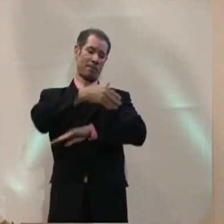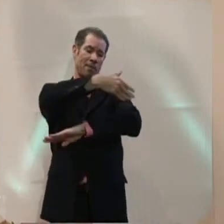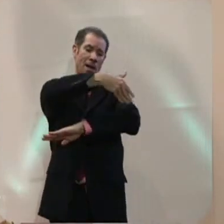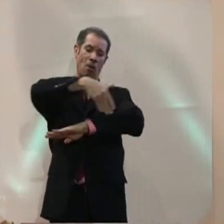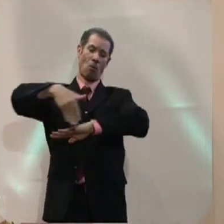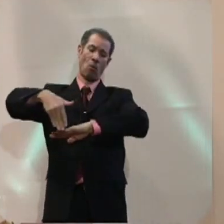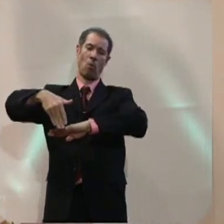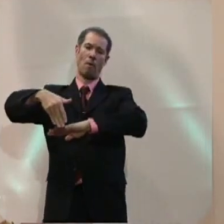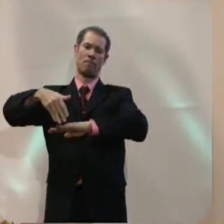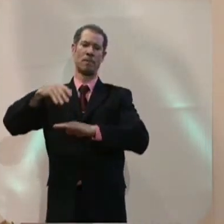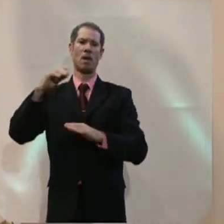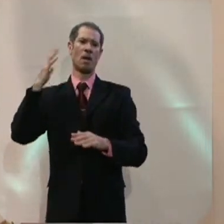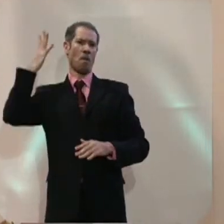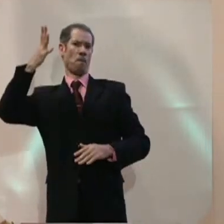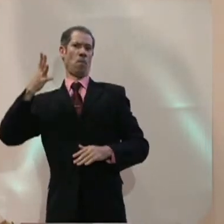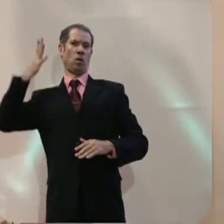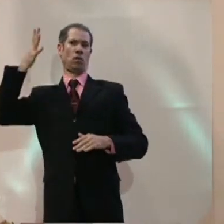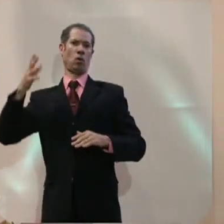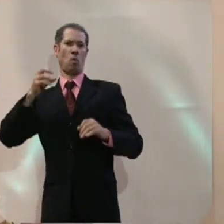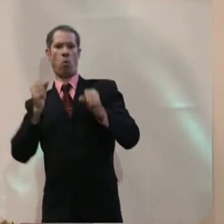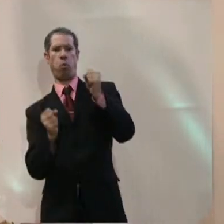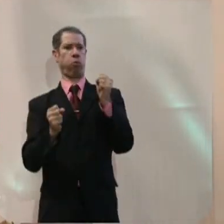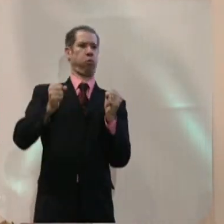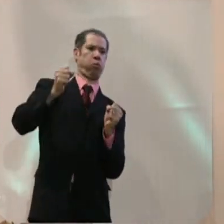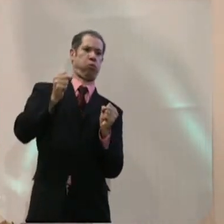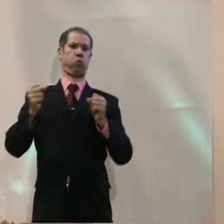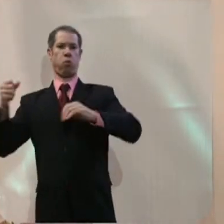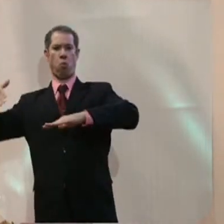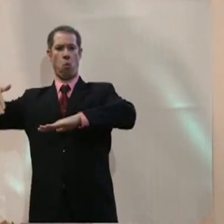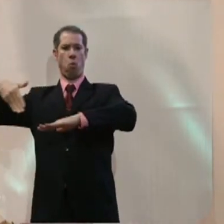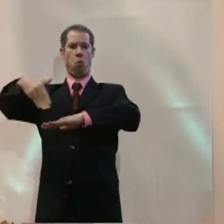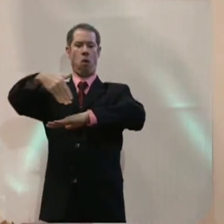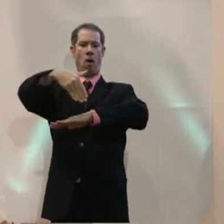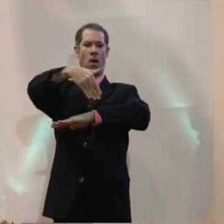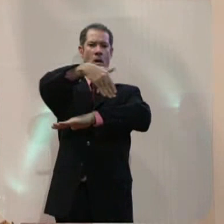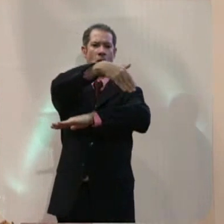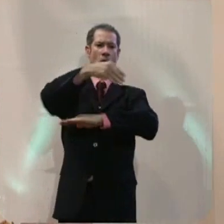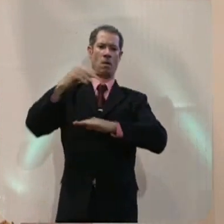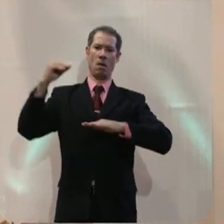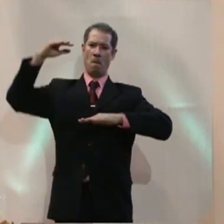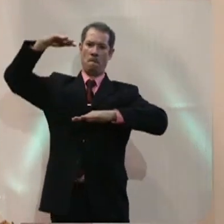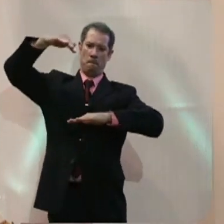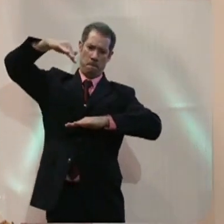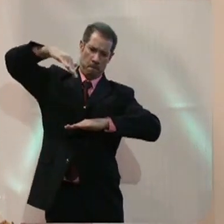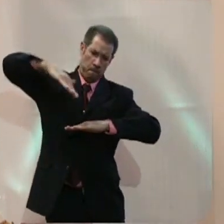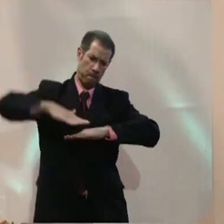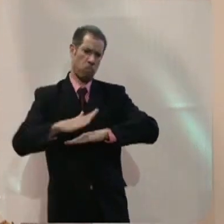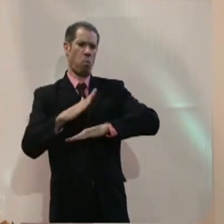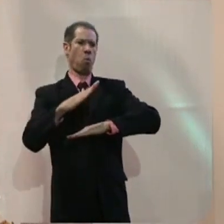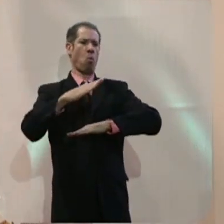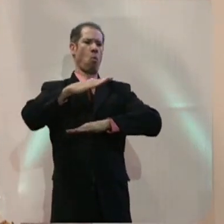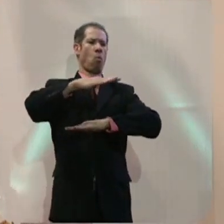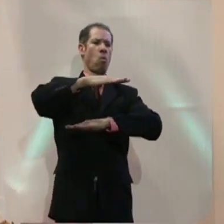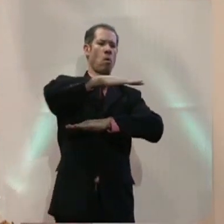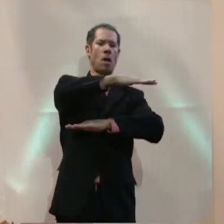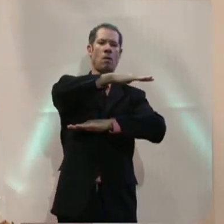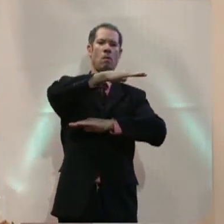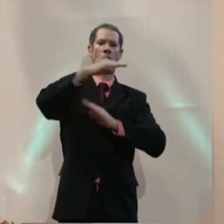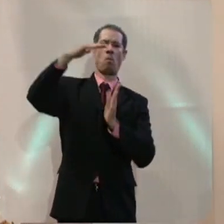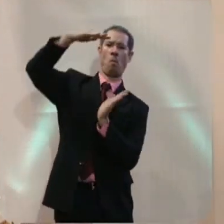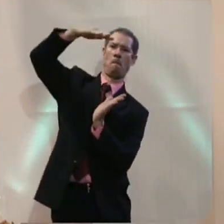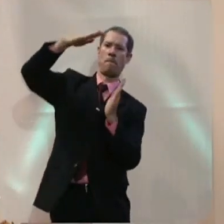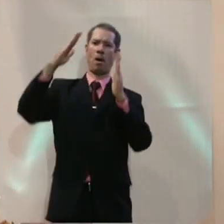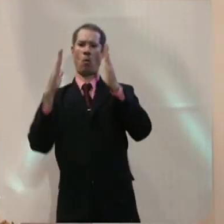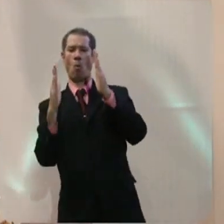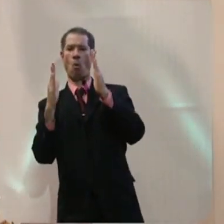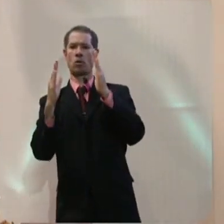né? E quando passou um caminhão pela rua, e o caminhão passou por um buraco, e um pacote